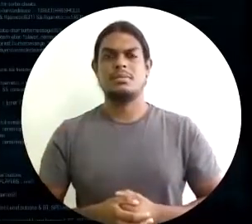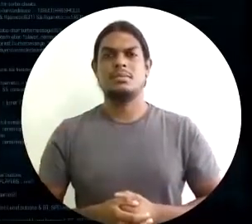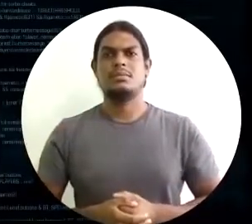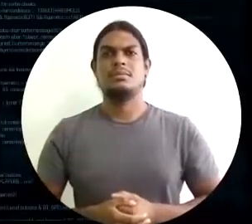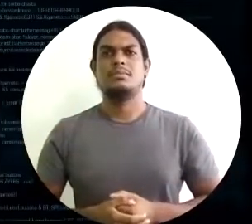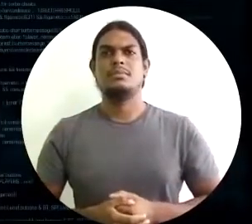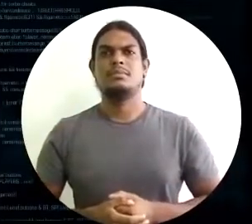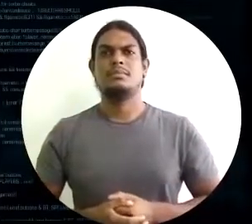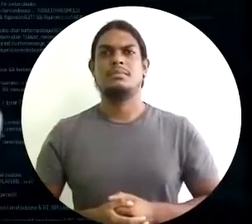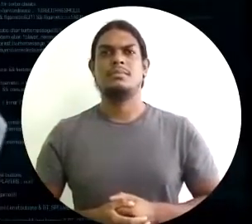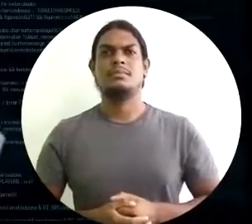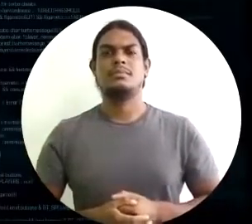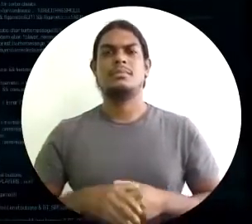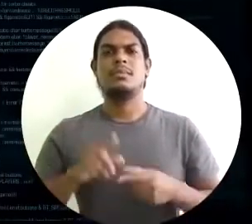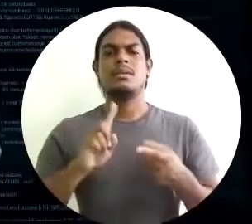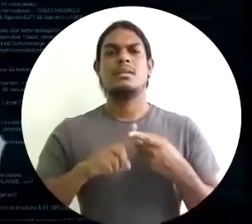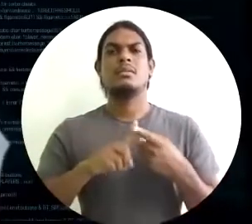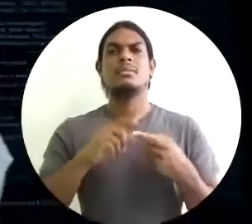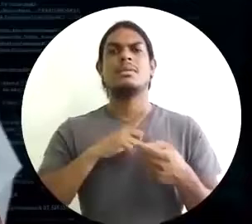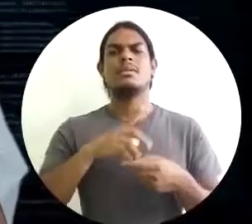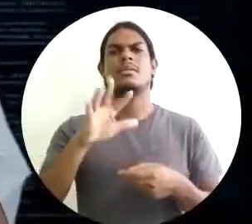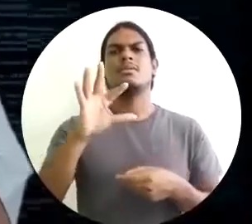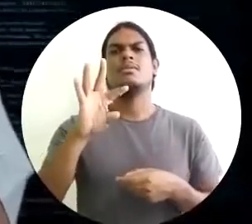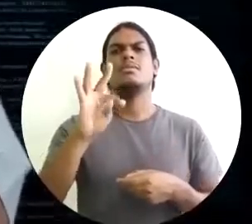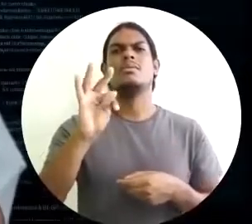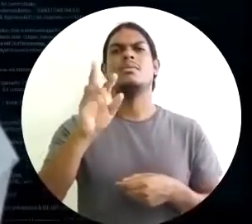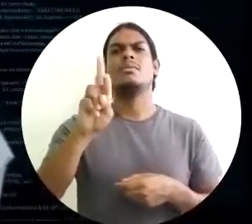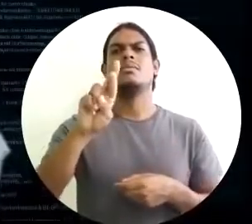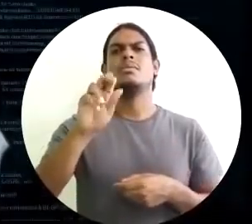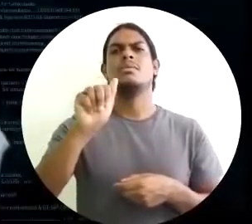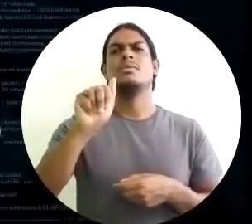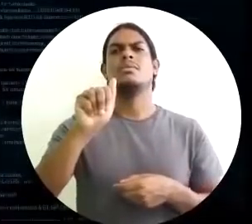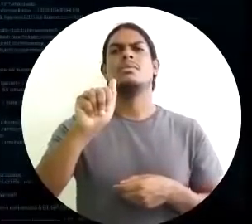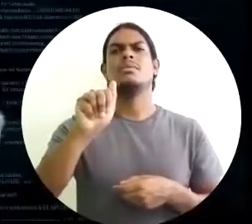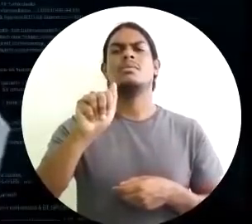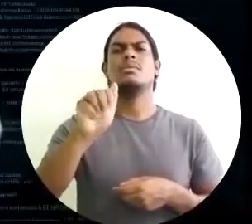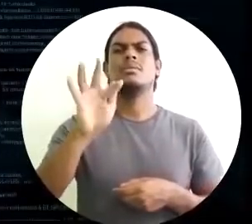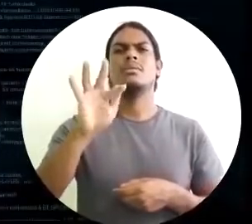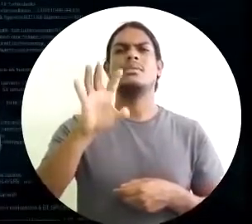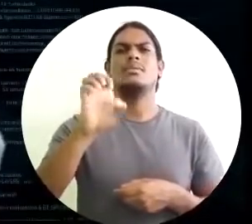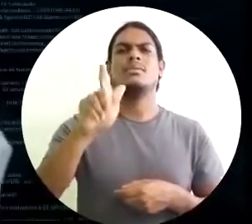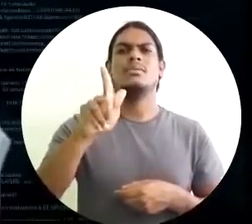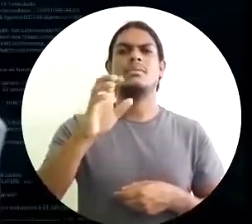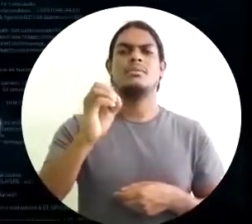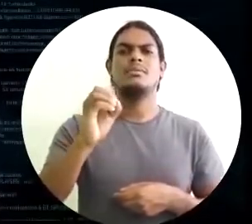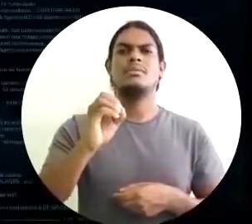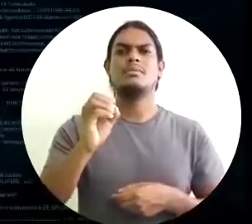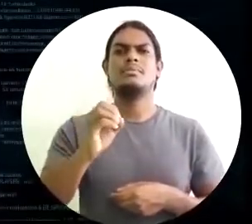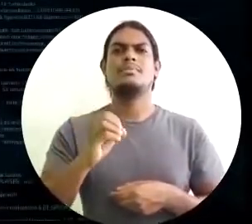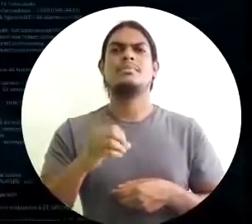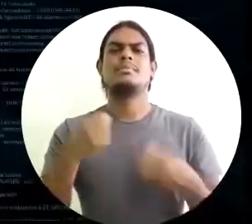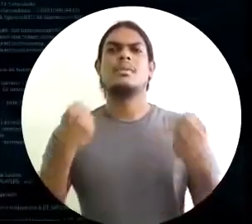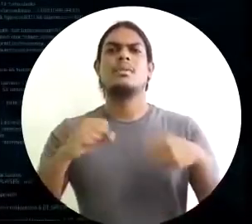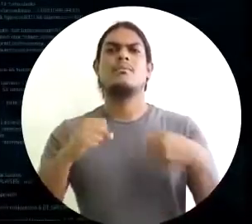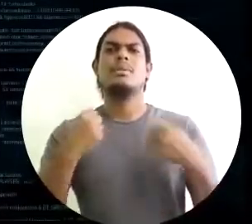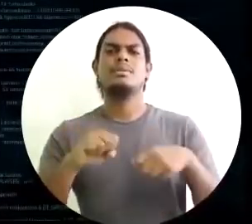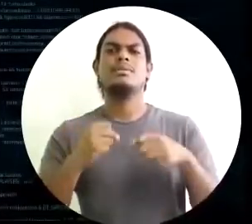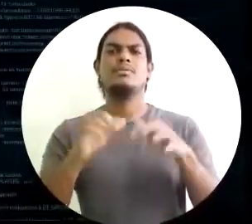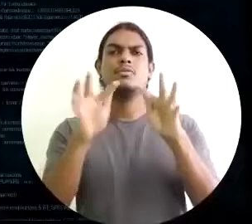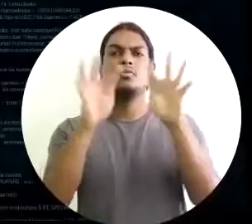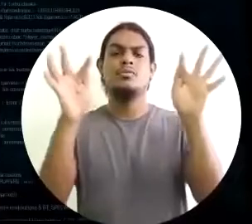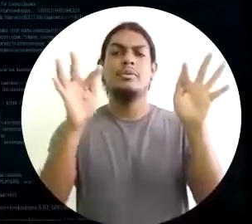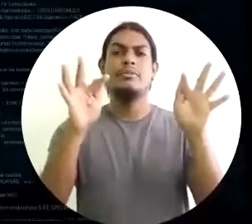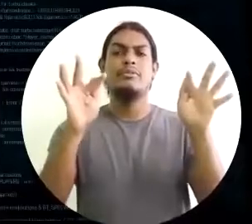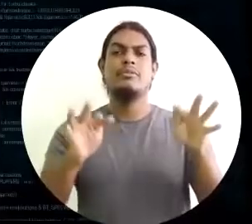Além do IP, você vai ter que ter também o tráfego. Agora que eu já sei para onde vai, que eu tenho o IP, eu vou precisar de uma forma